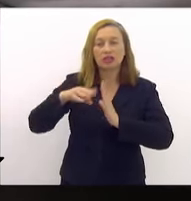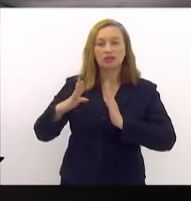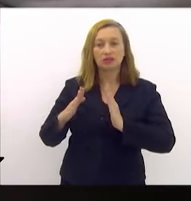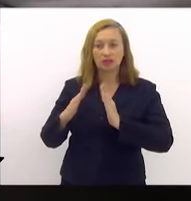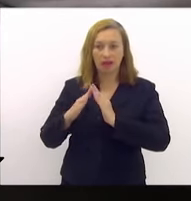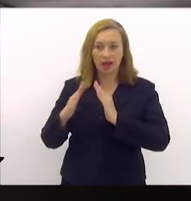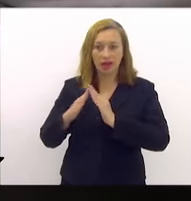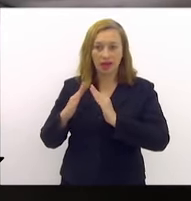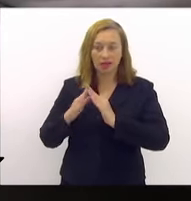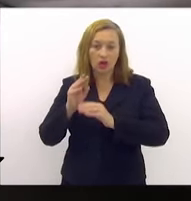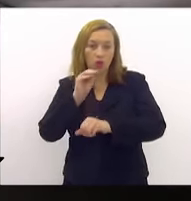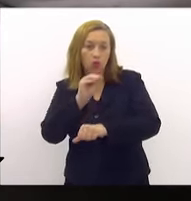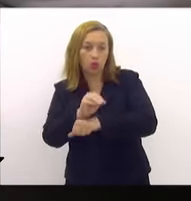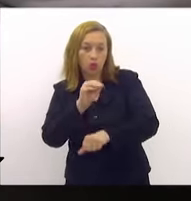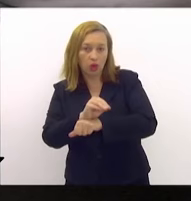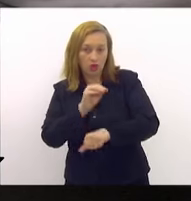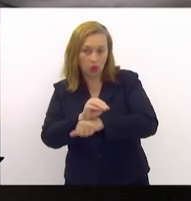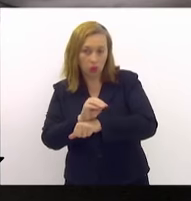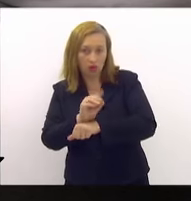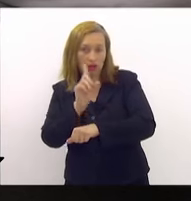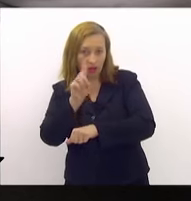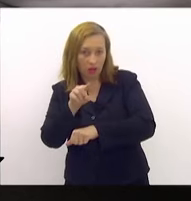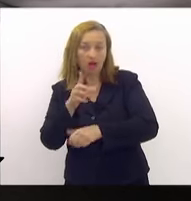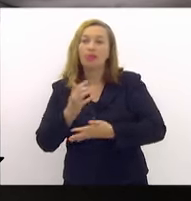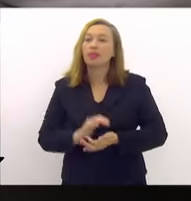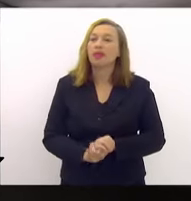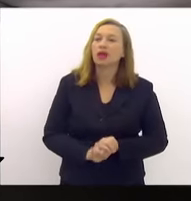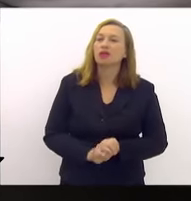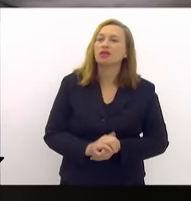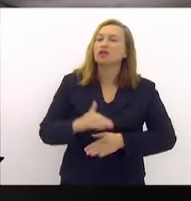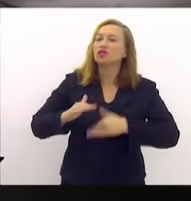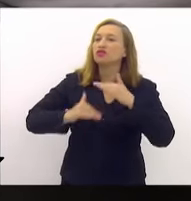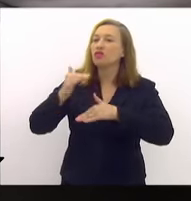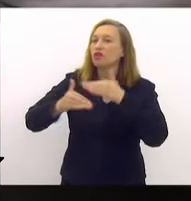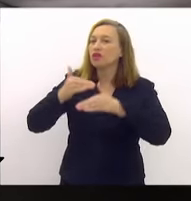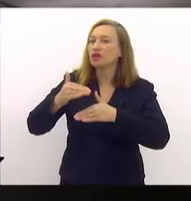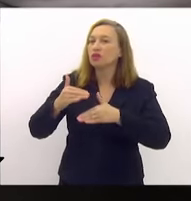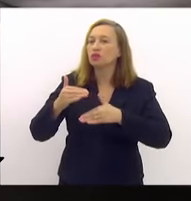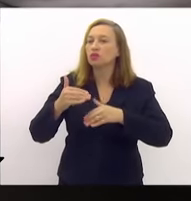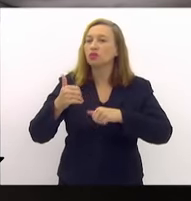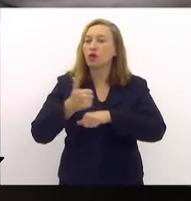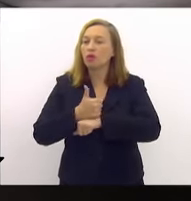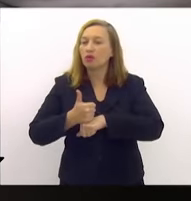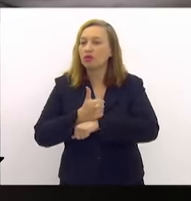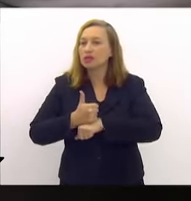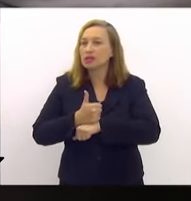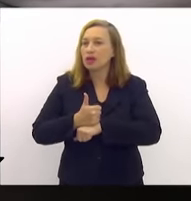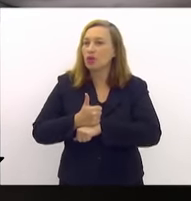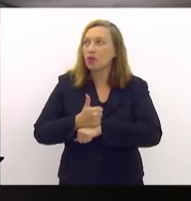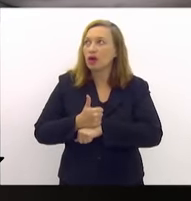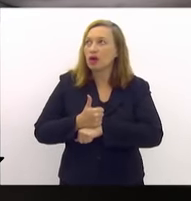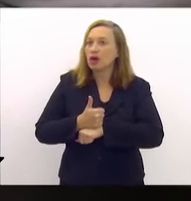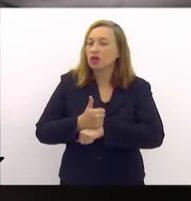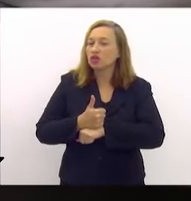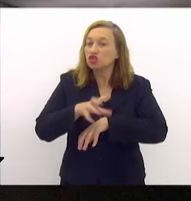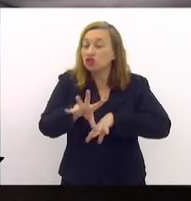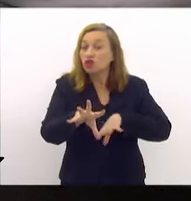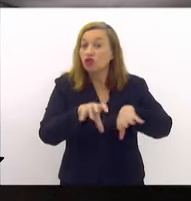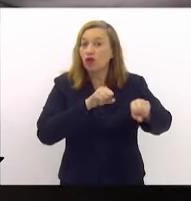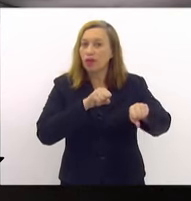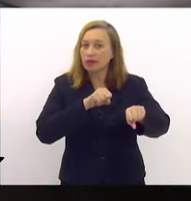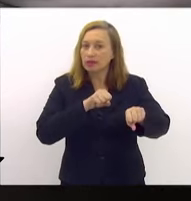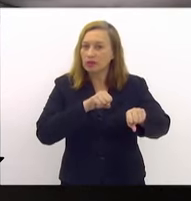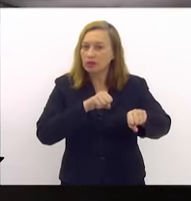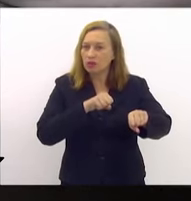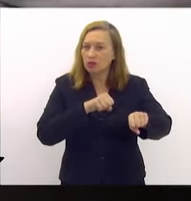contratam cuidadores. Está se desenvolvendo, inclusive, uma especialização em termos de formação